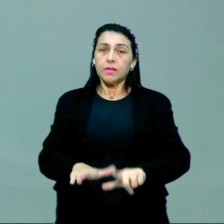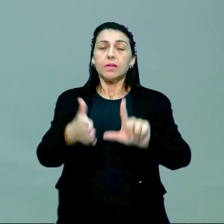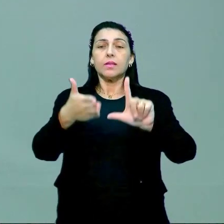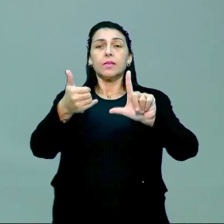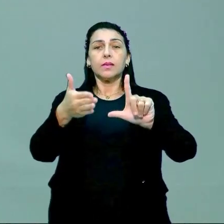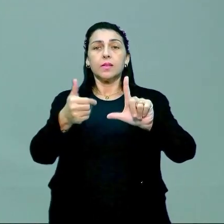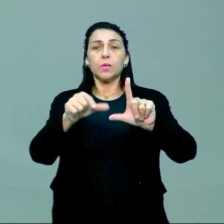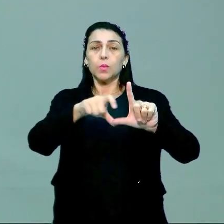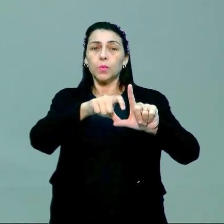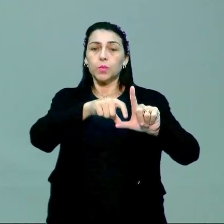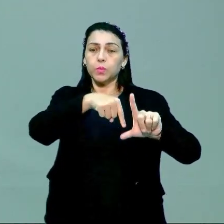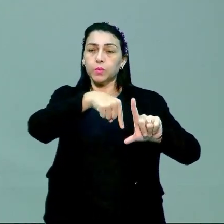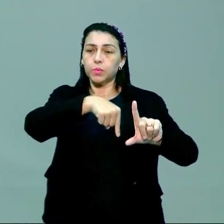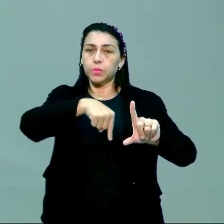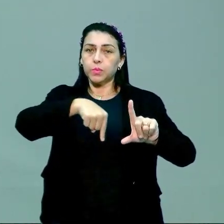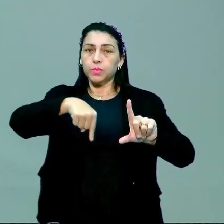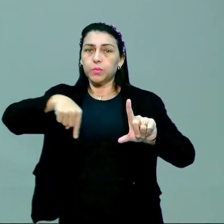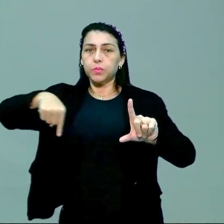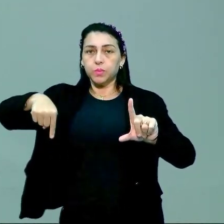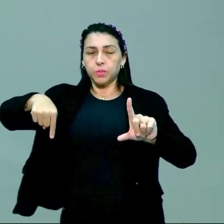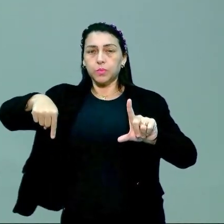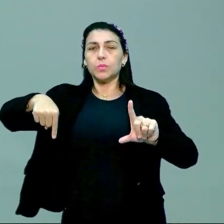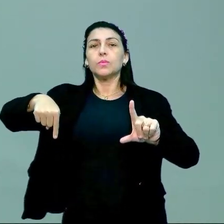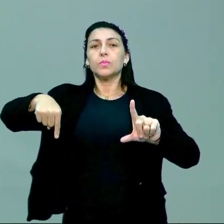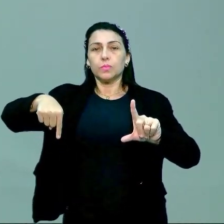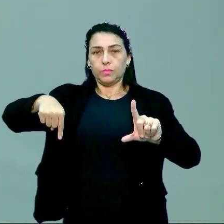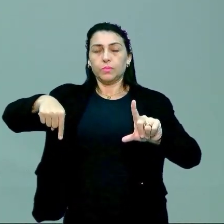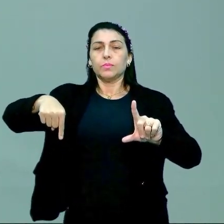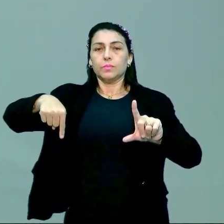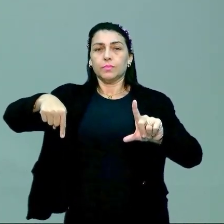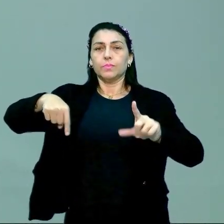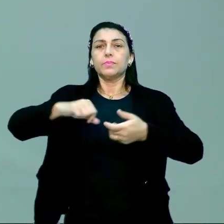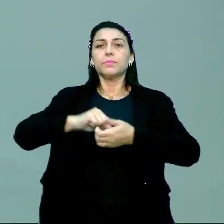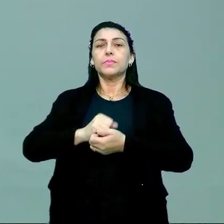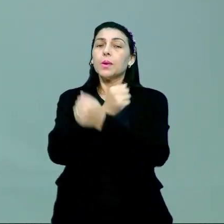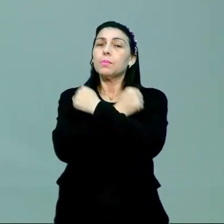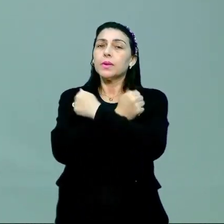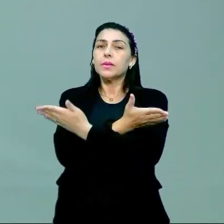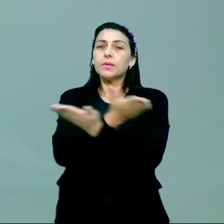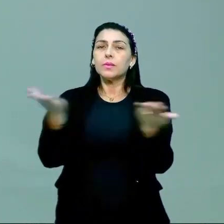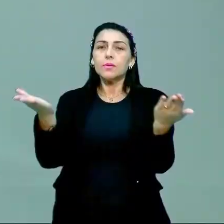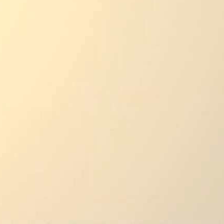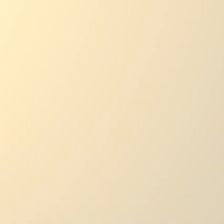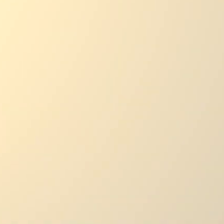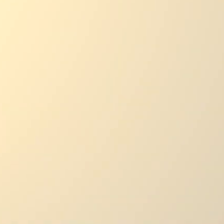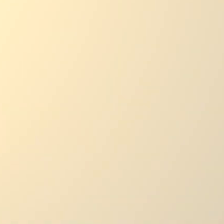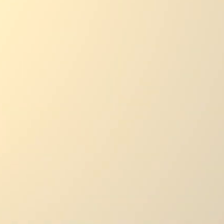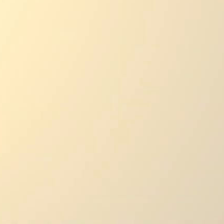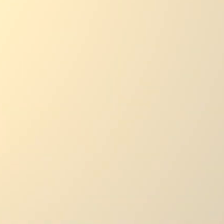plataforma. O link está aparecendo logo aqui na parte inferior da tela. Um abraço a todos.